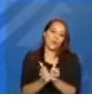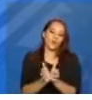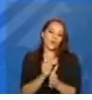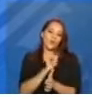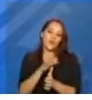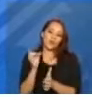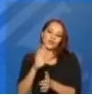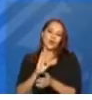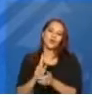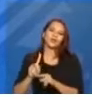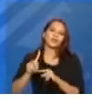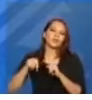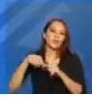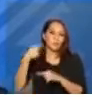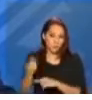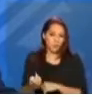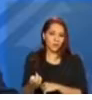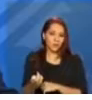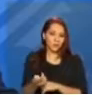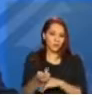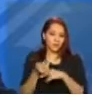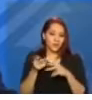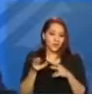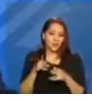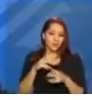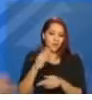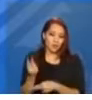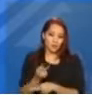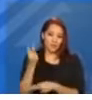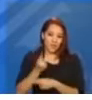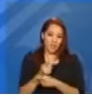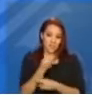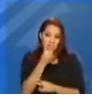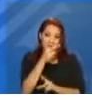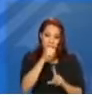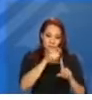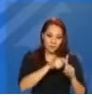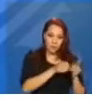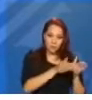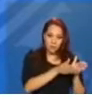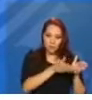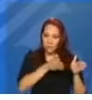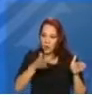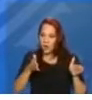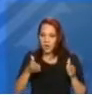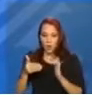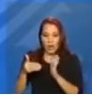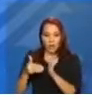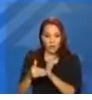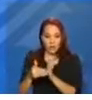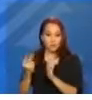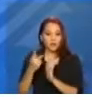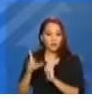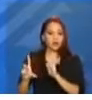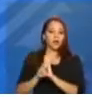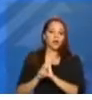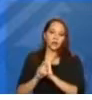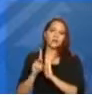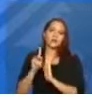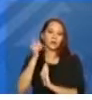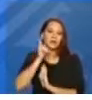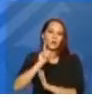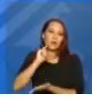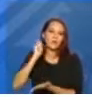acabar vindo mais tarde. Então, como a validade são de 3 meses, até a validade da lei, nós iremos